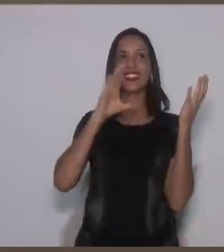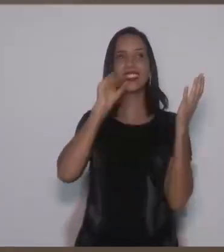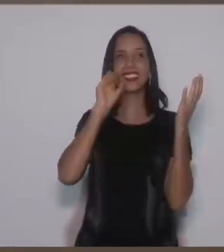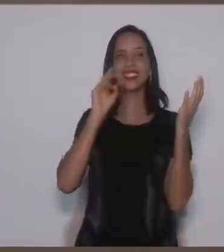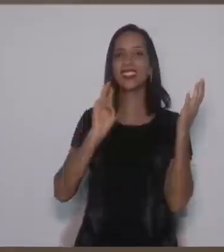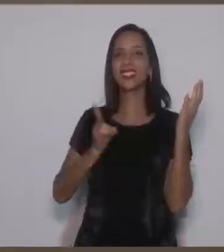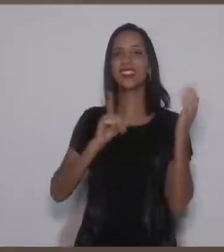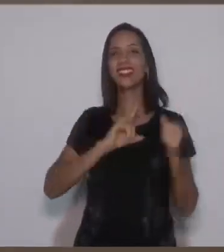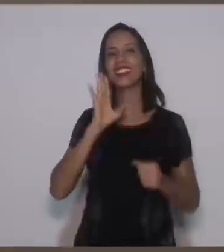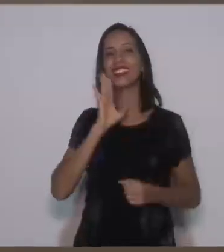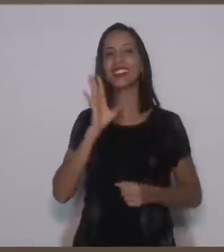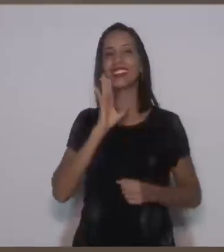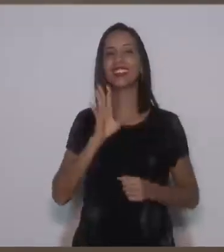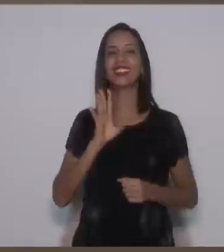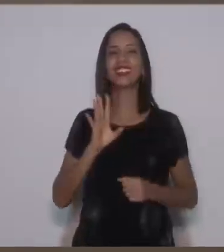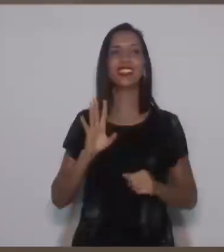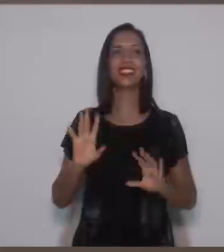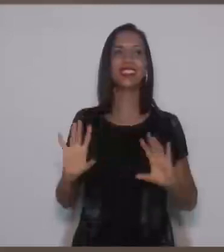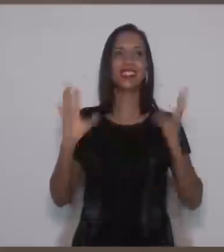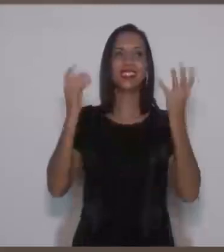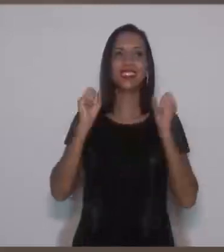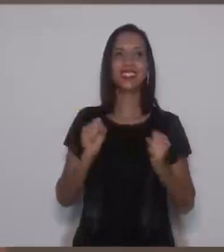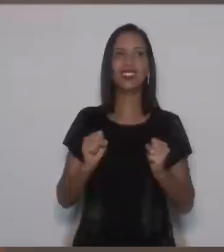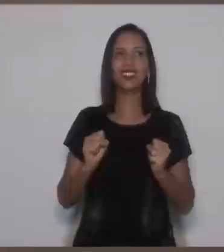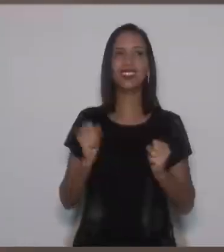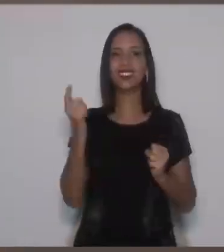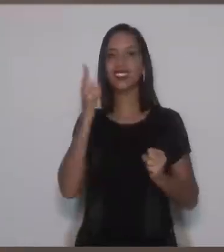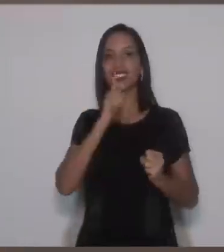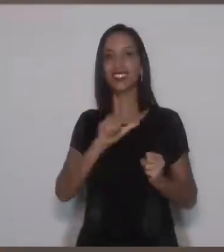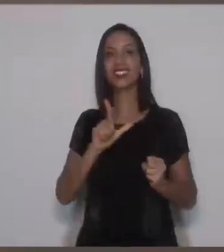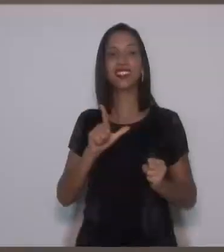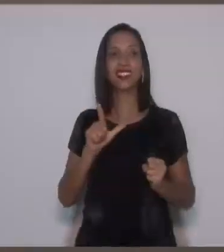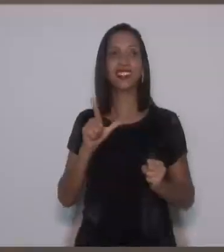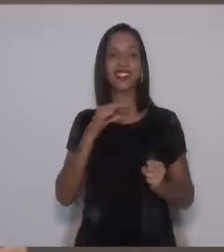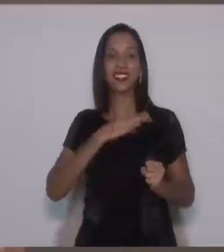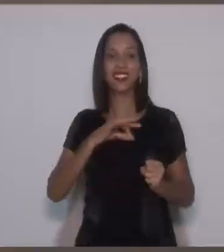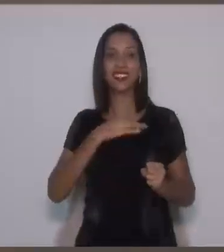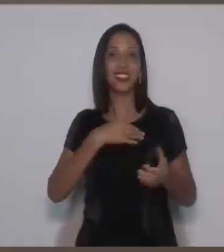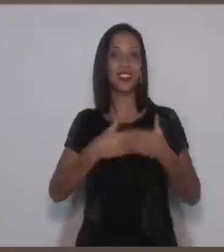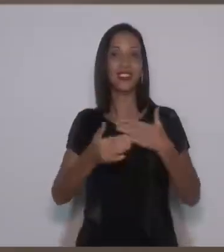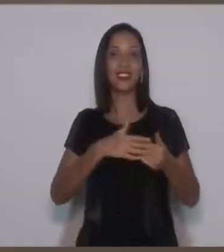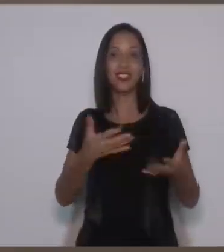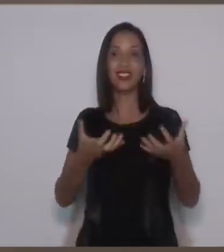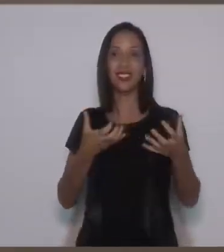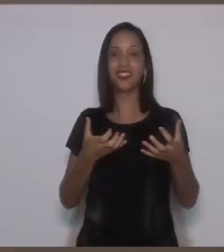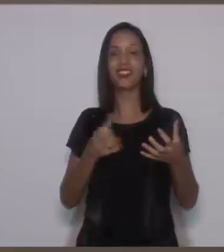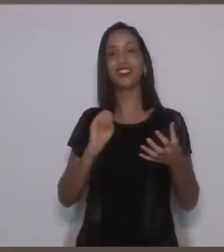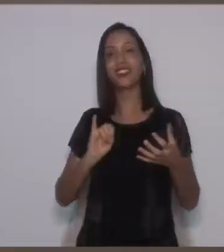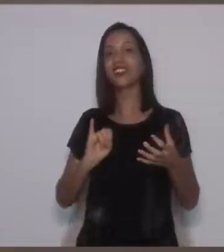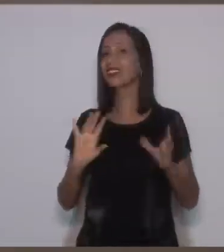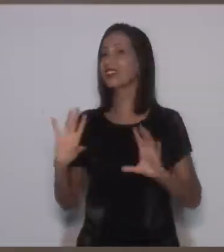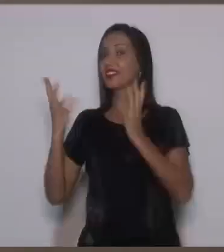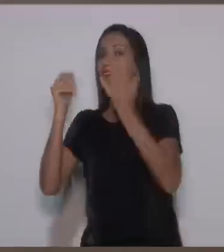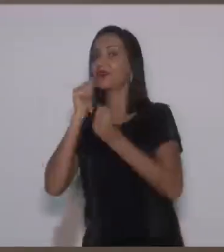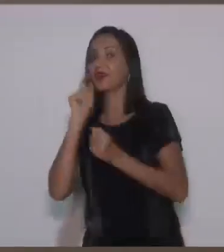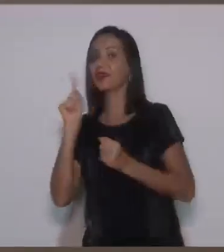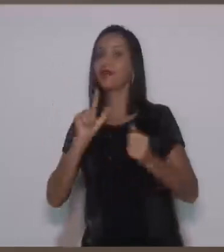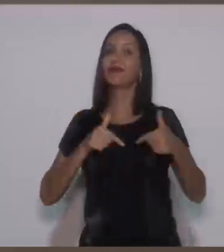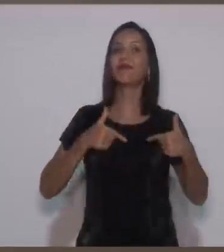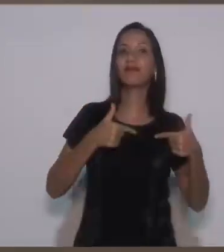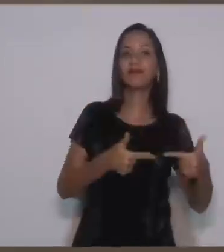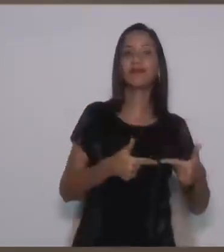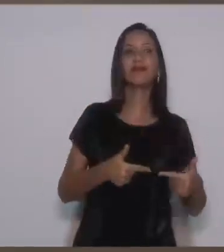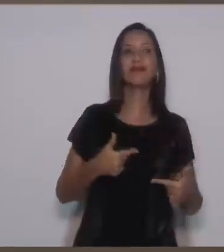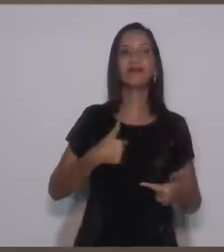falava isso. Falou assim, que legal, então na festa eu posso ganhar quanto eu quiser, porque daí é uma festa mesmo, né? Se não é uma festa, é uma luta. Então, compartilho aqui o